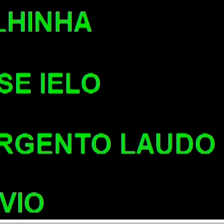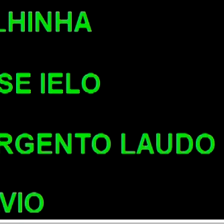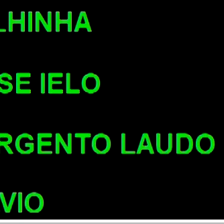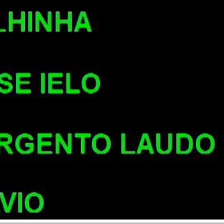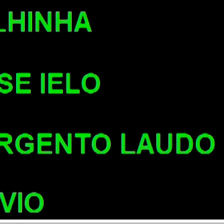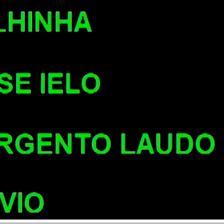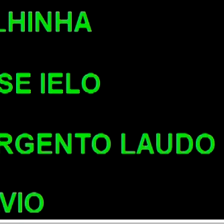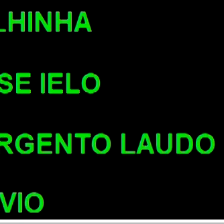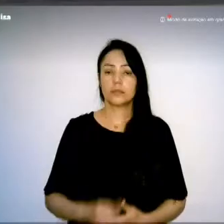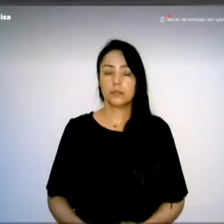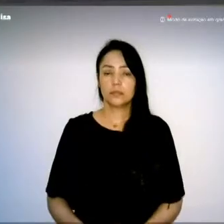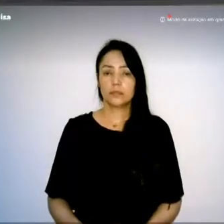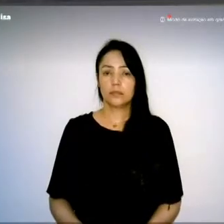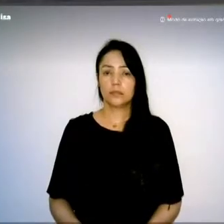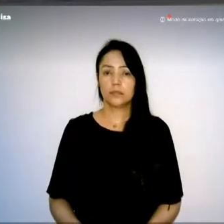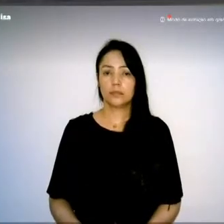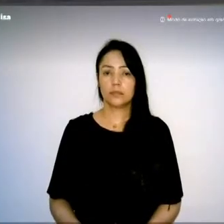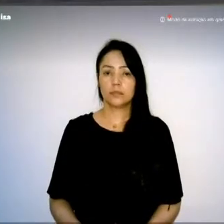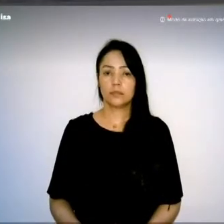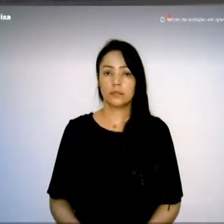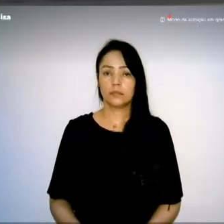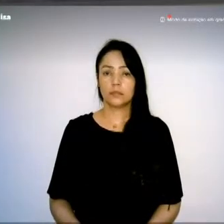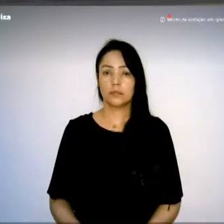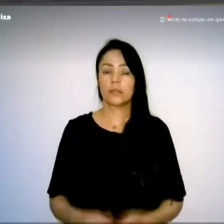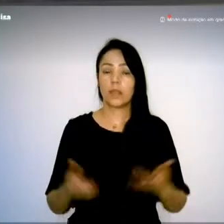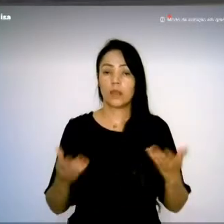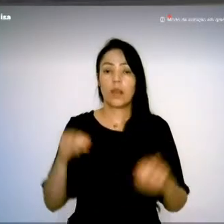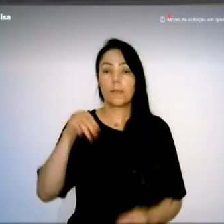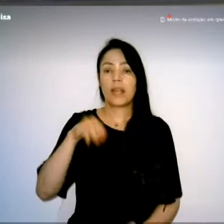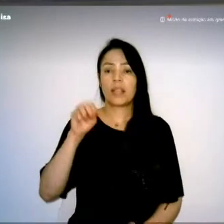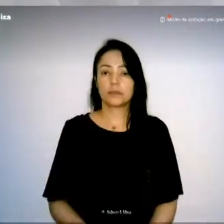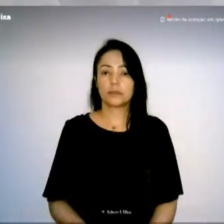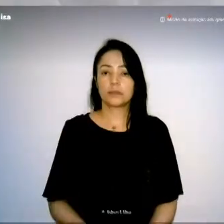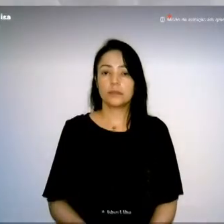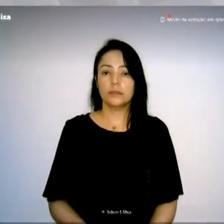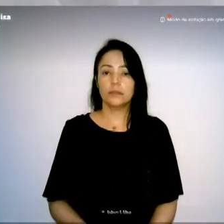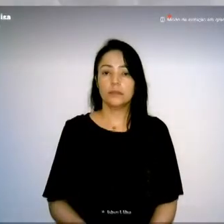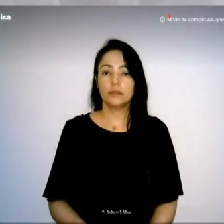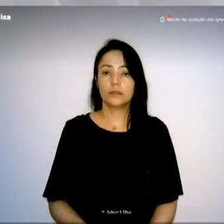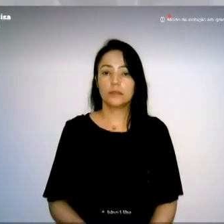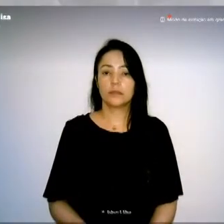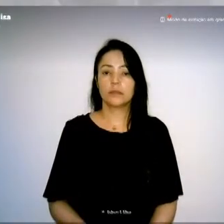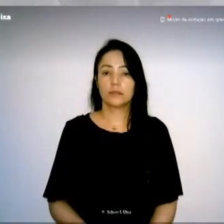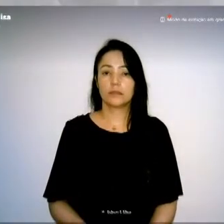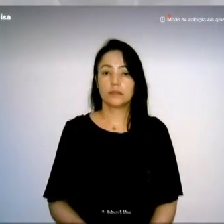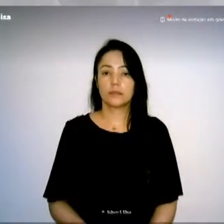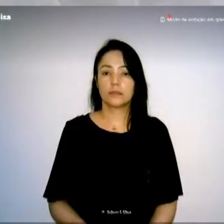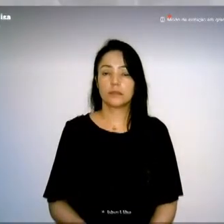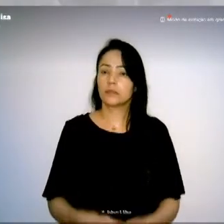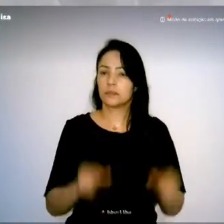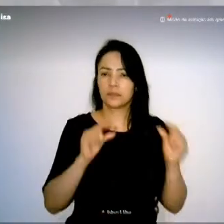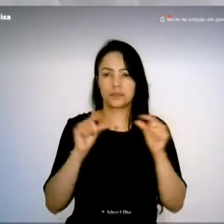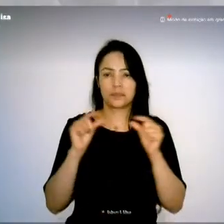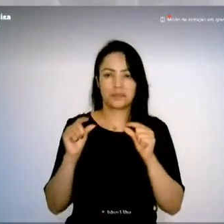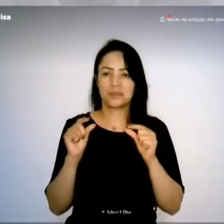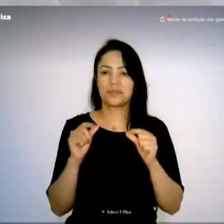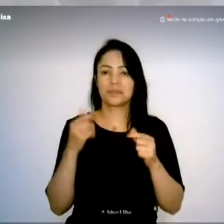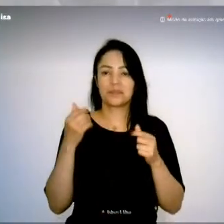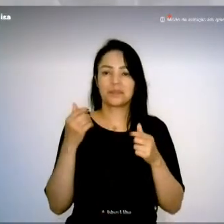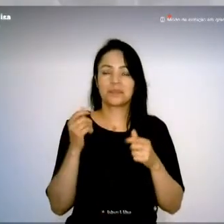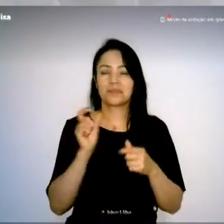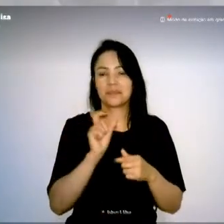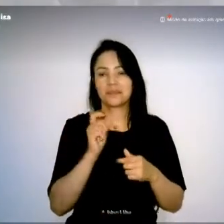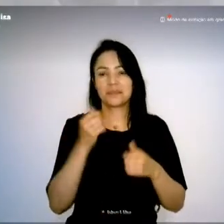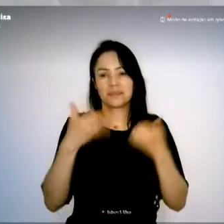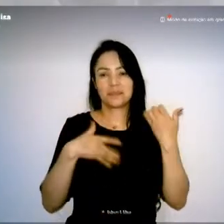foram aprovadas. Depois, foi a vez de algumas homenagens. De autoria da vereadora Érica da Liga do Bem, o